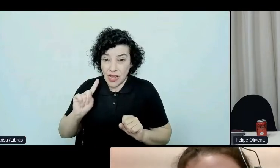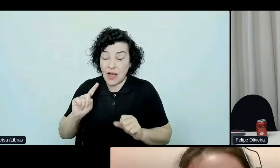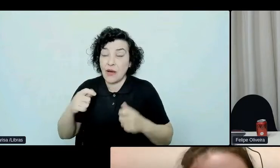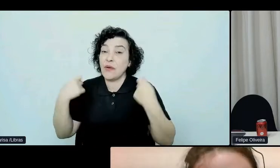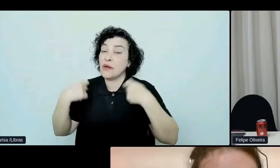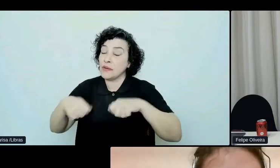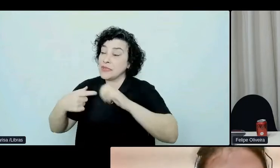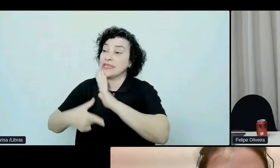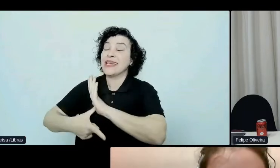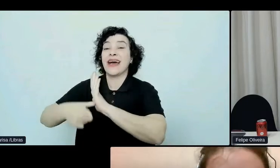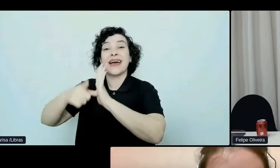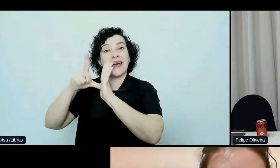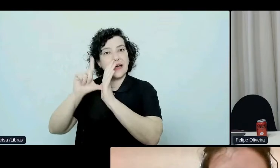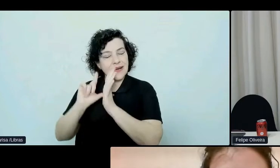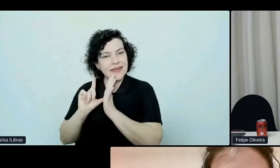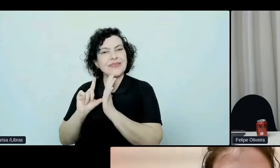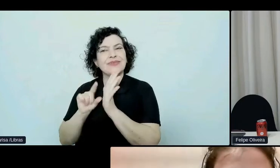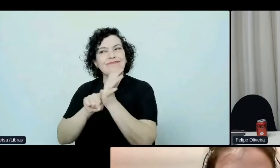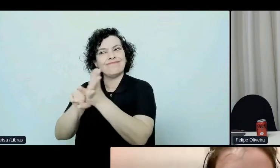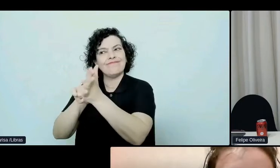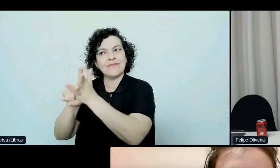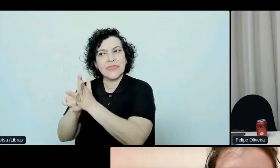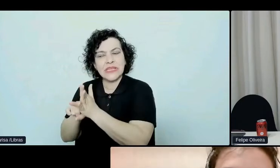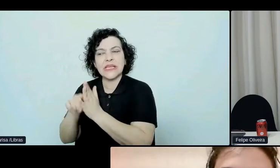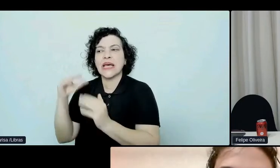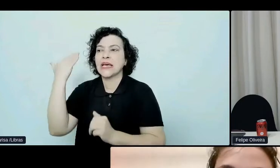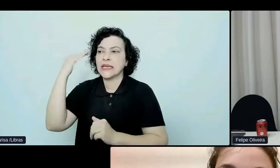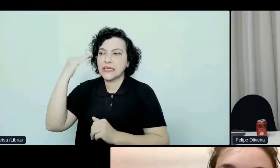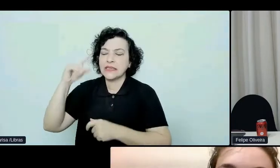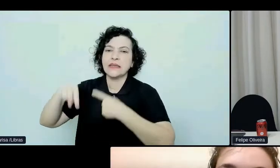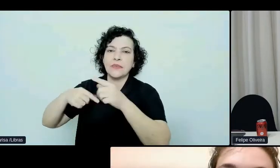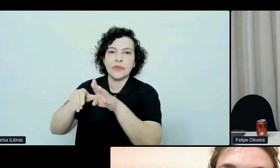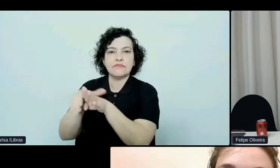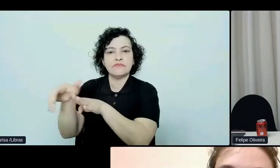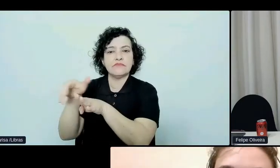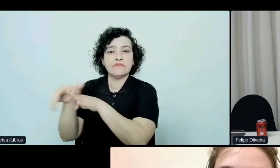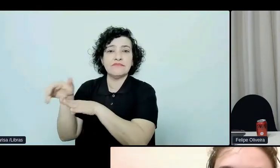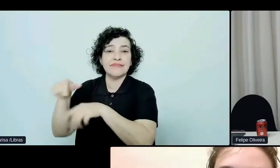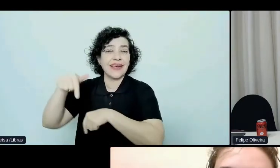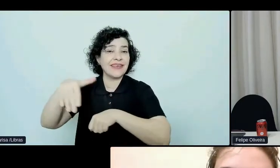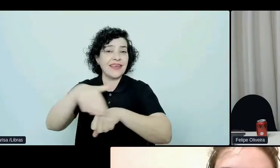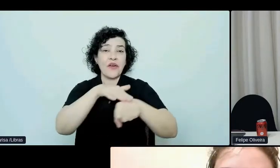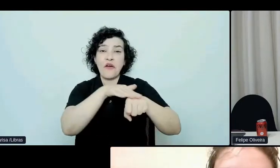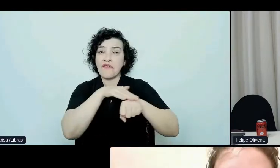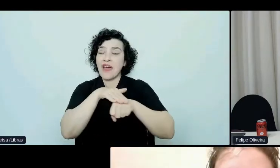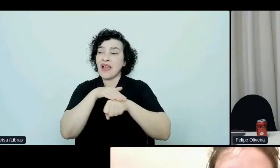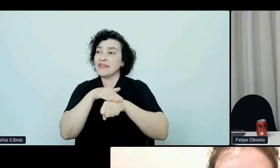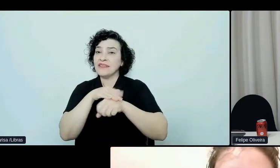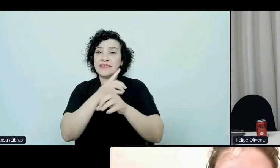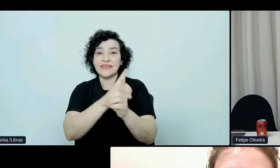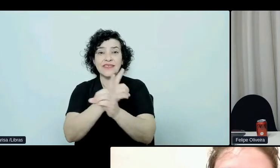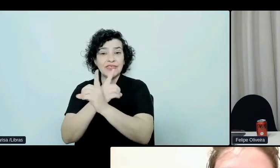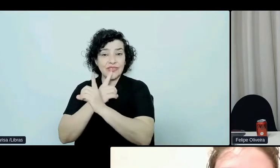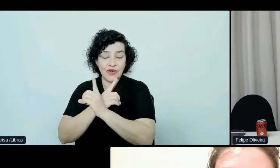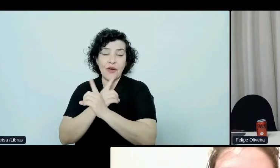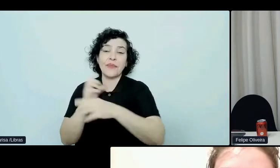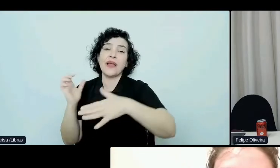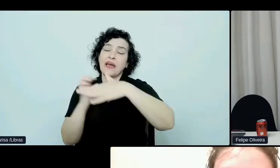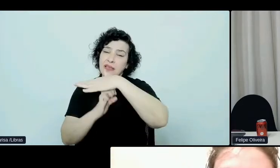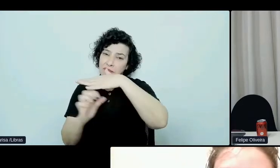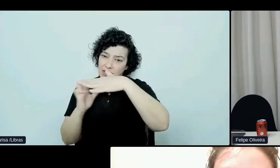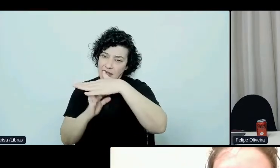entender o que ela está fazendo, se o vocabulário que ela está usando está seguindo esse tipo eu vou chamar de direção